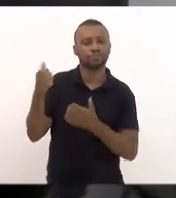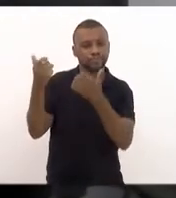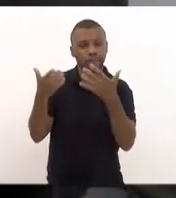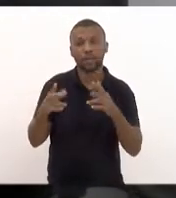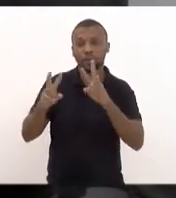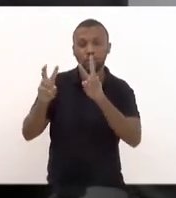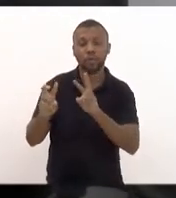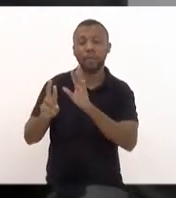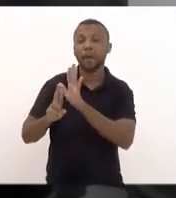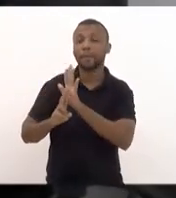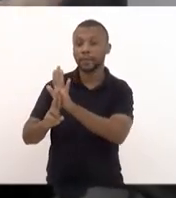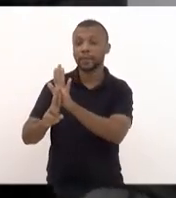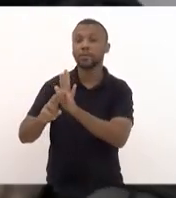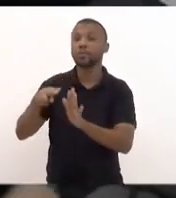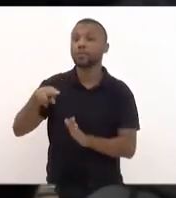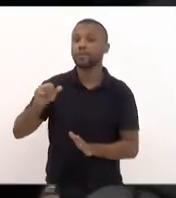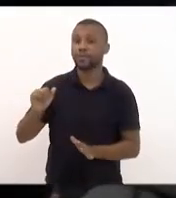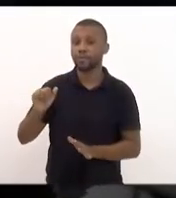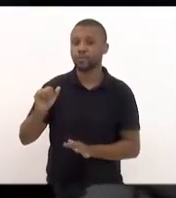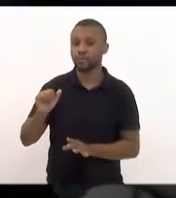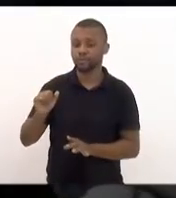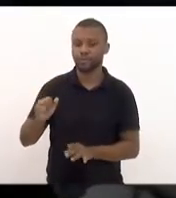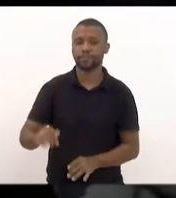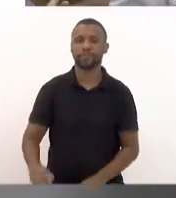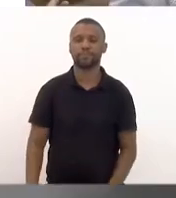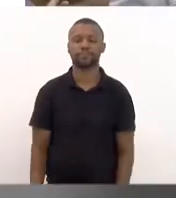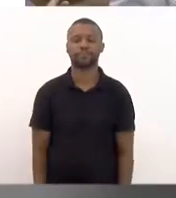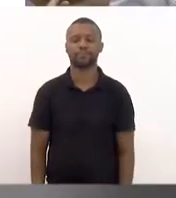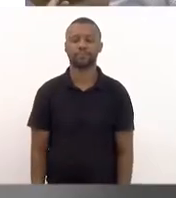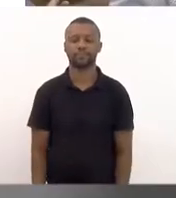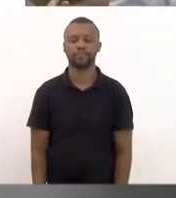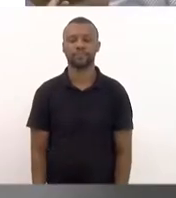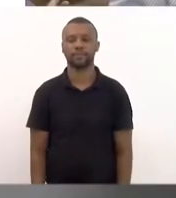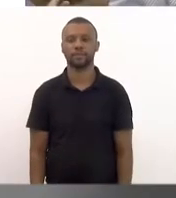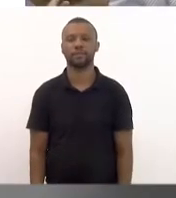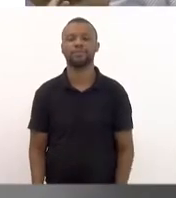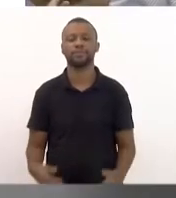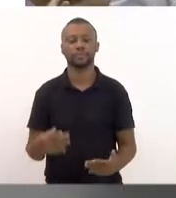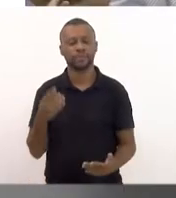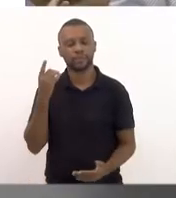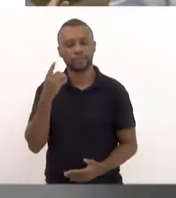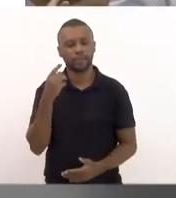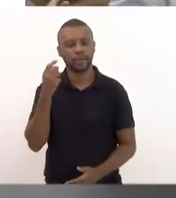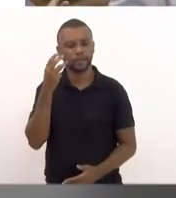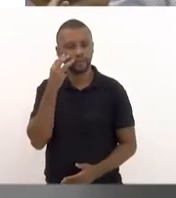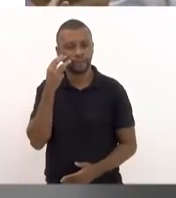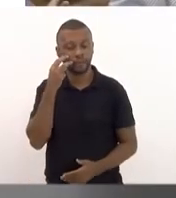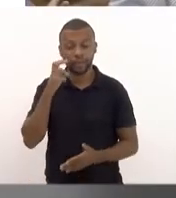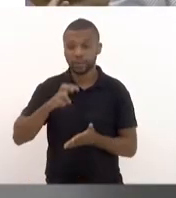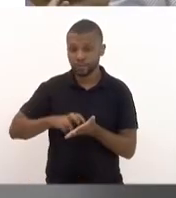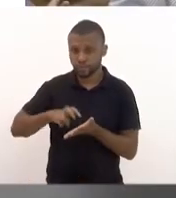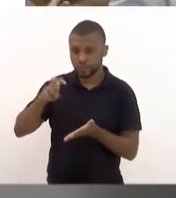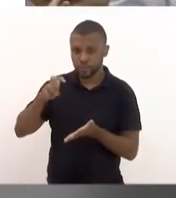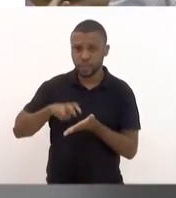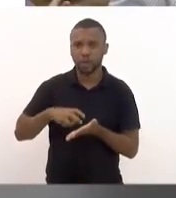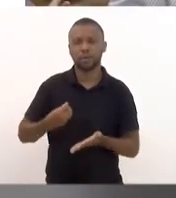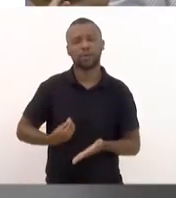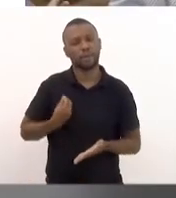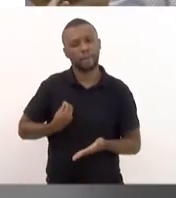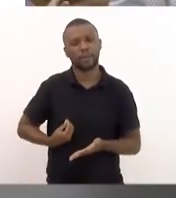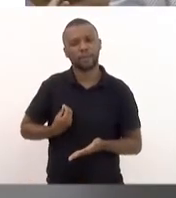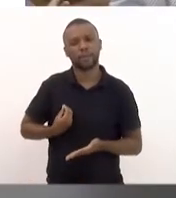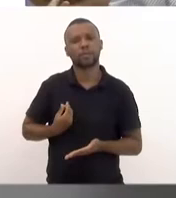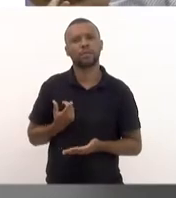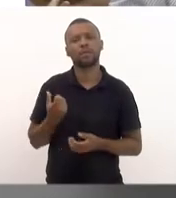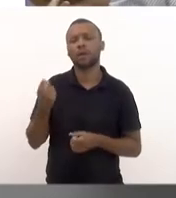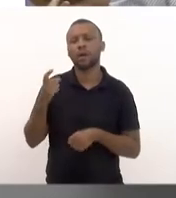Iguaçu, presente na audiência. Por favor. Deputado Valdec, o senhor estava aqui pela manhã, quando se